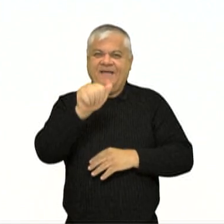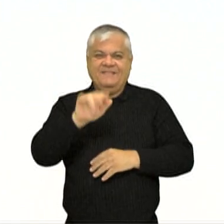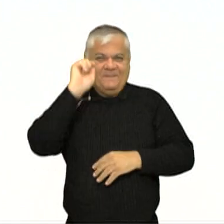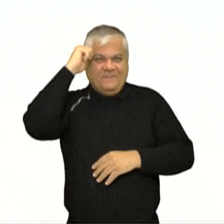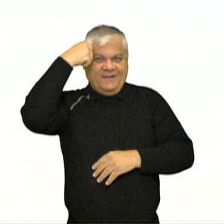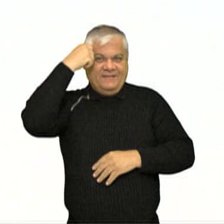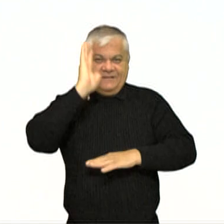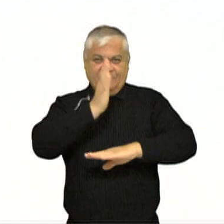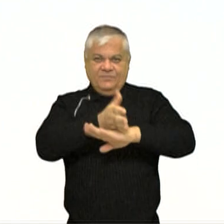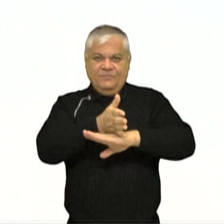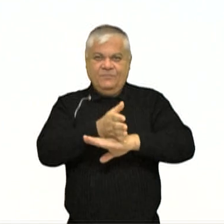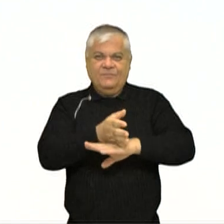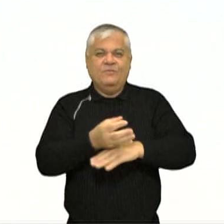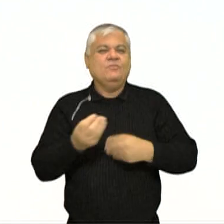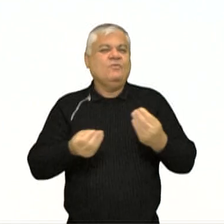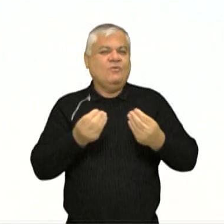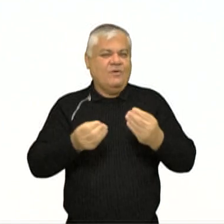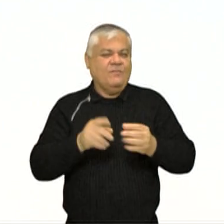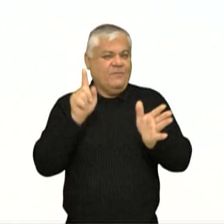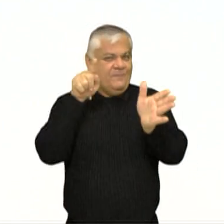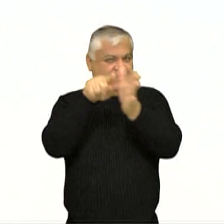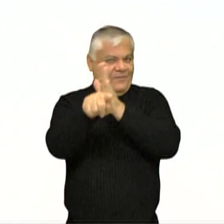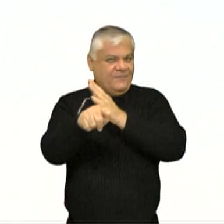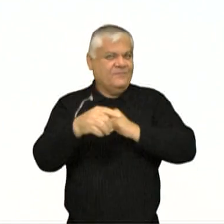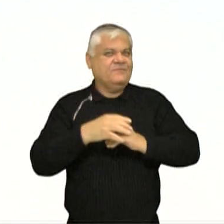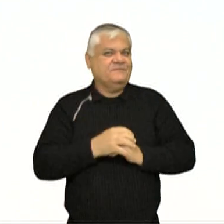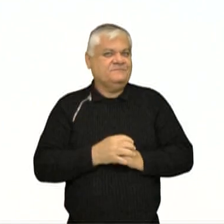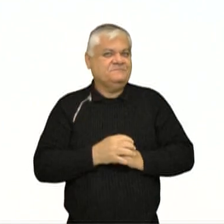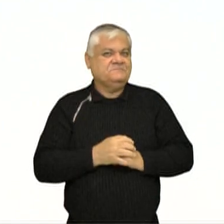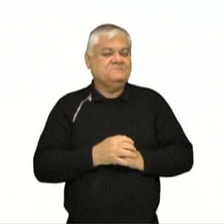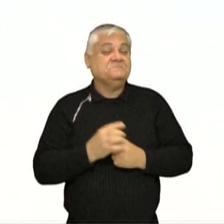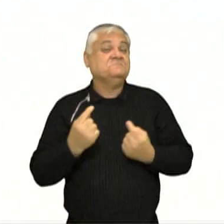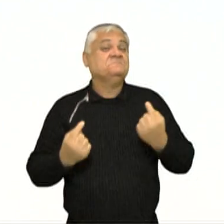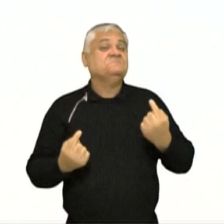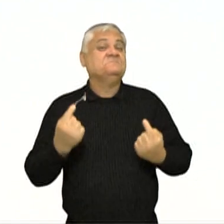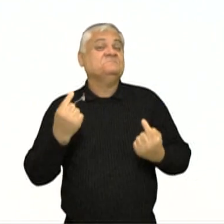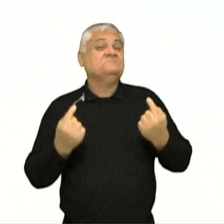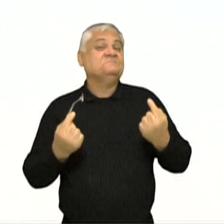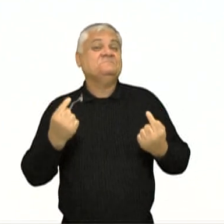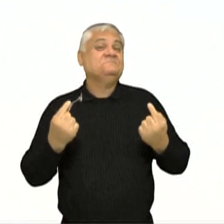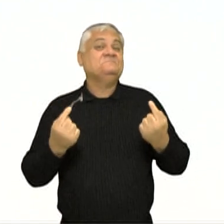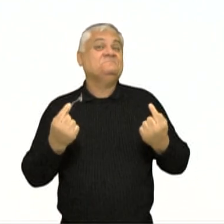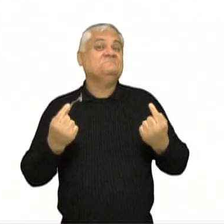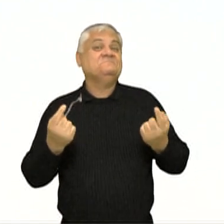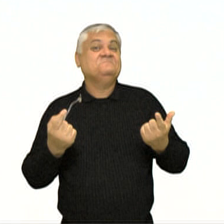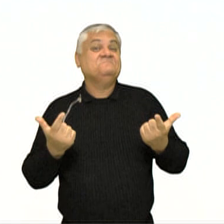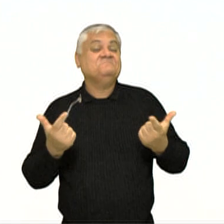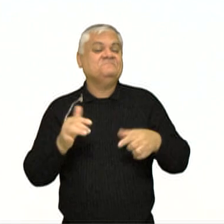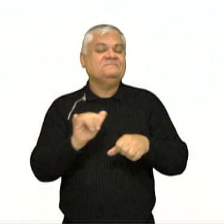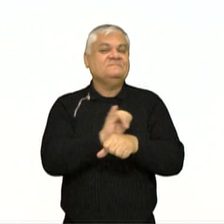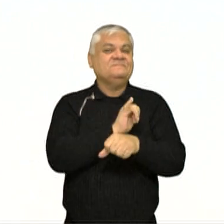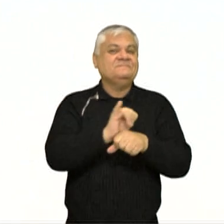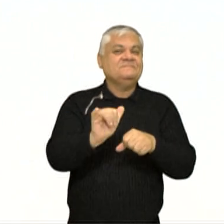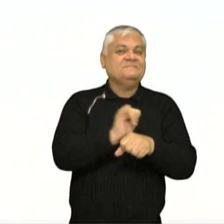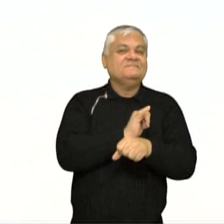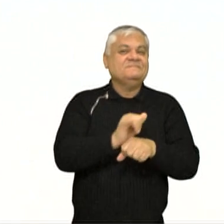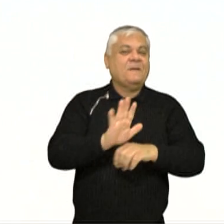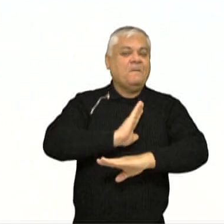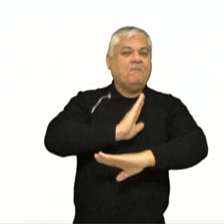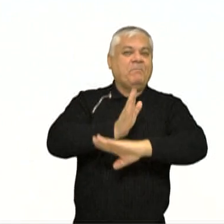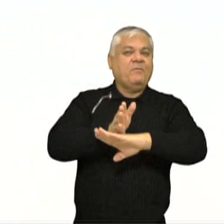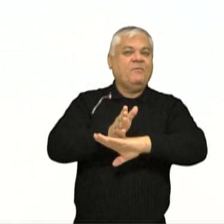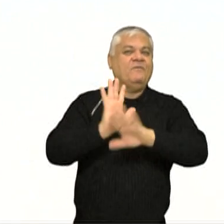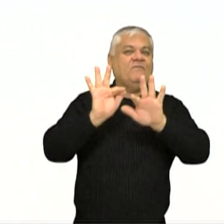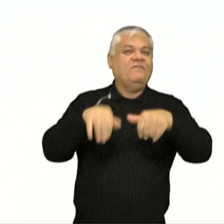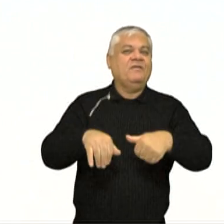único lance. Eu pergunto para você, qual é esse lance que encerra a partida